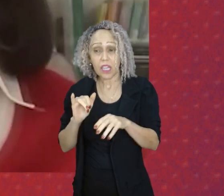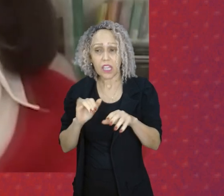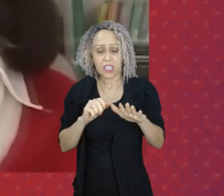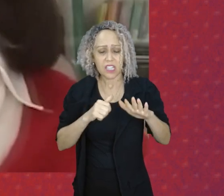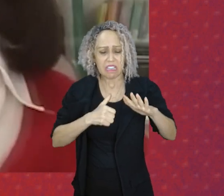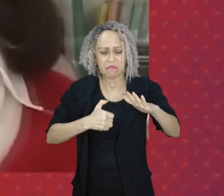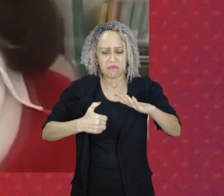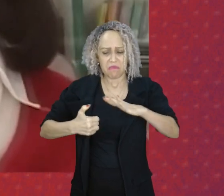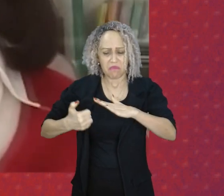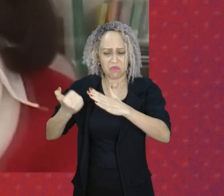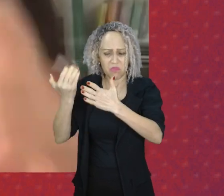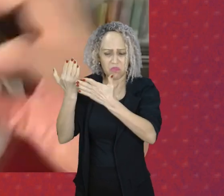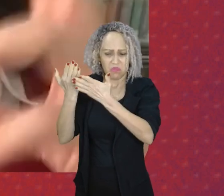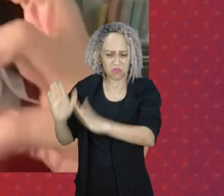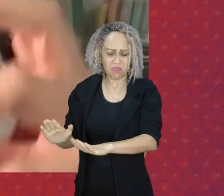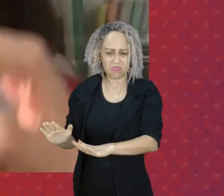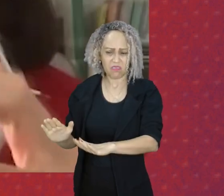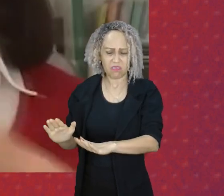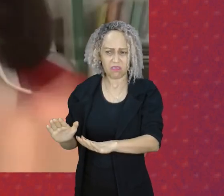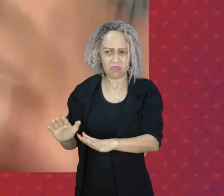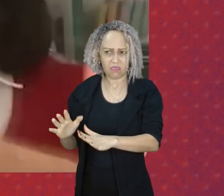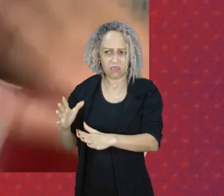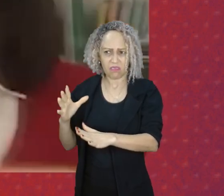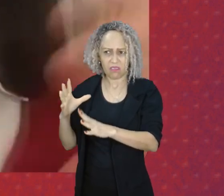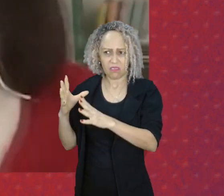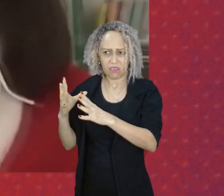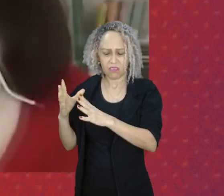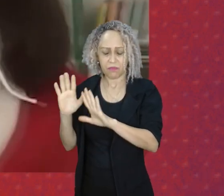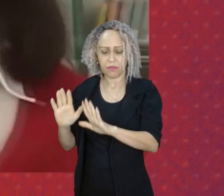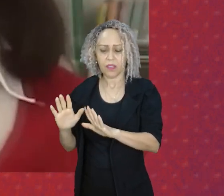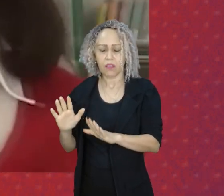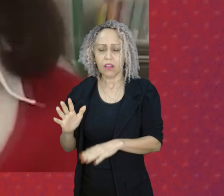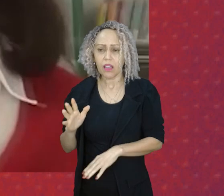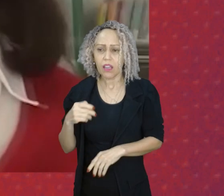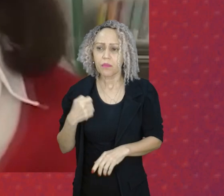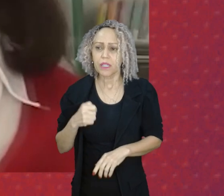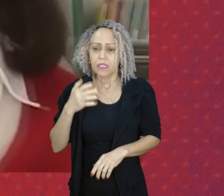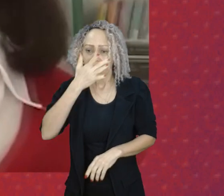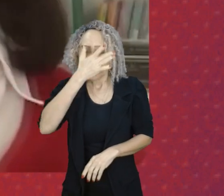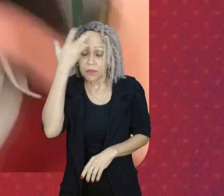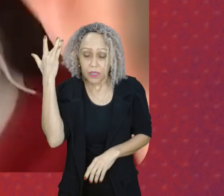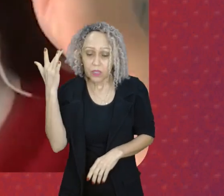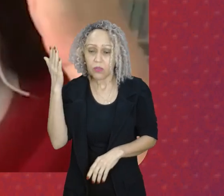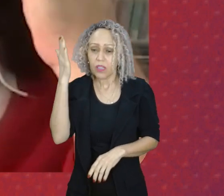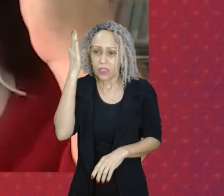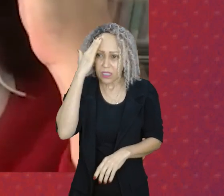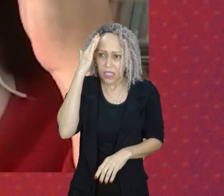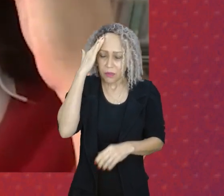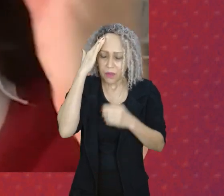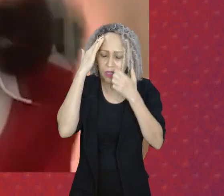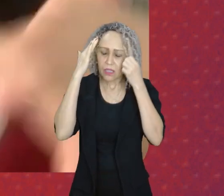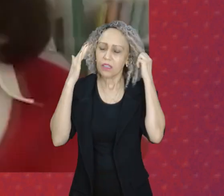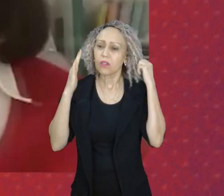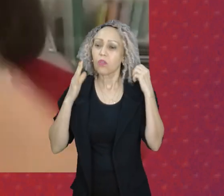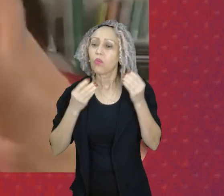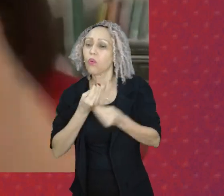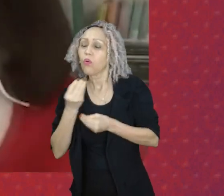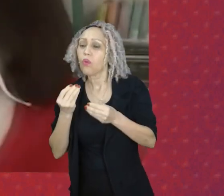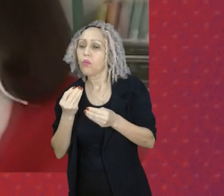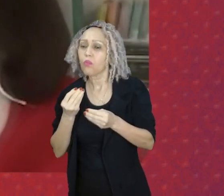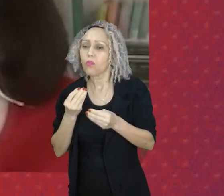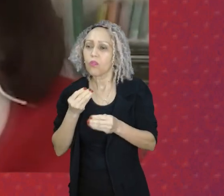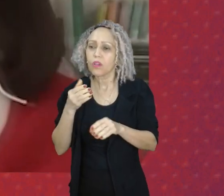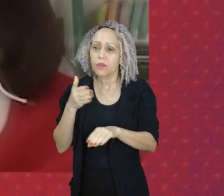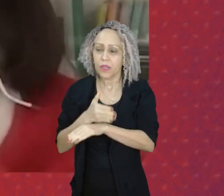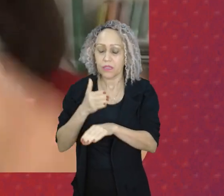tragam profundidade para as pessoas se formarem no processo de participação e, ao mesmo tempo,